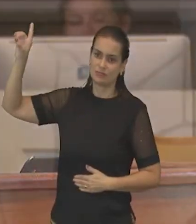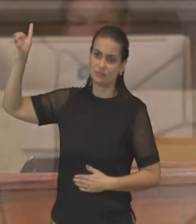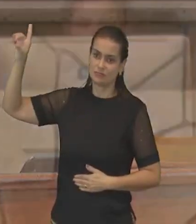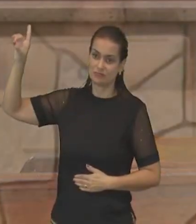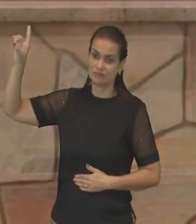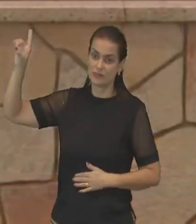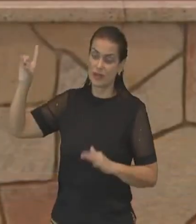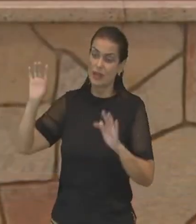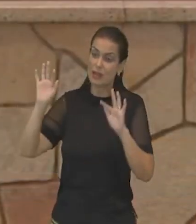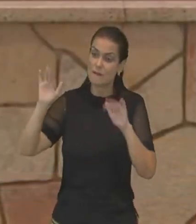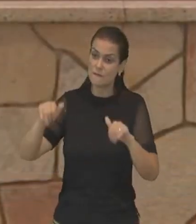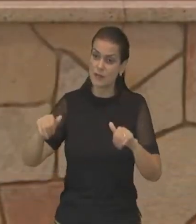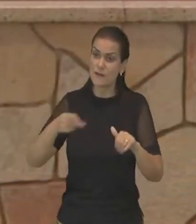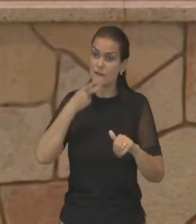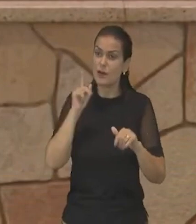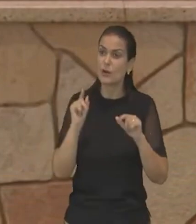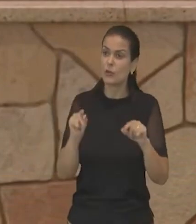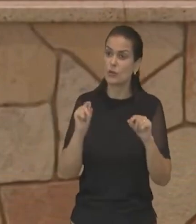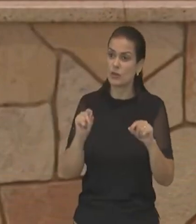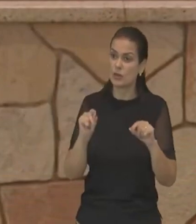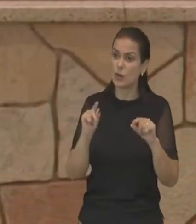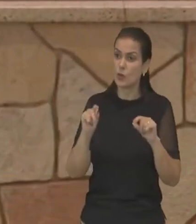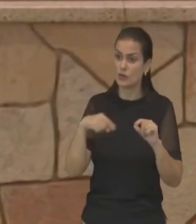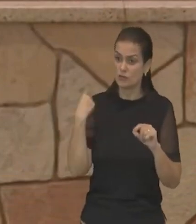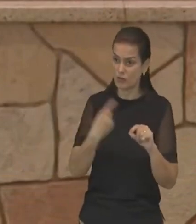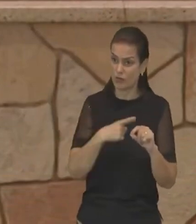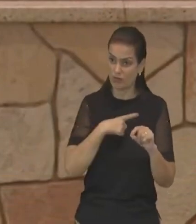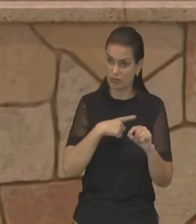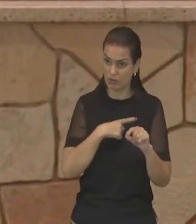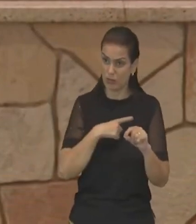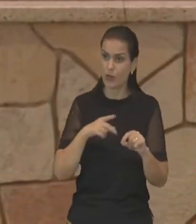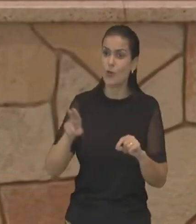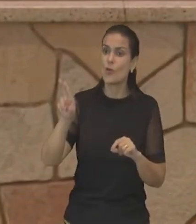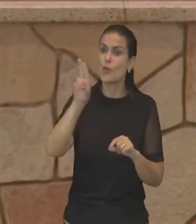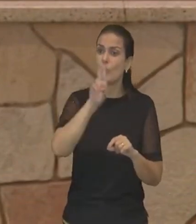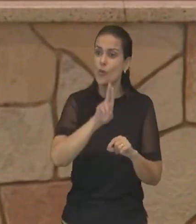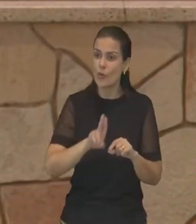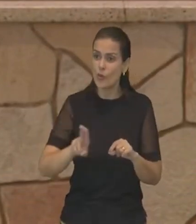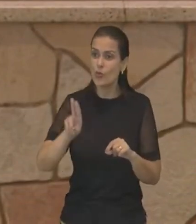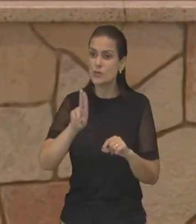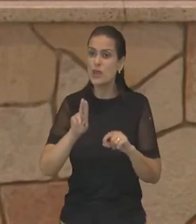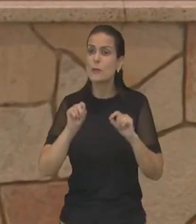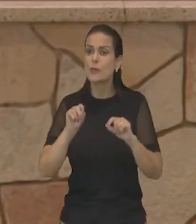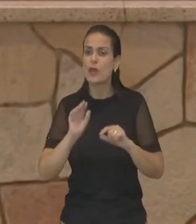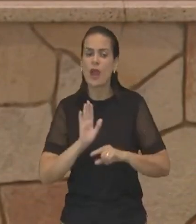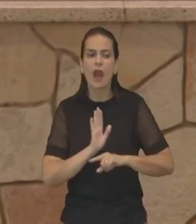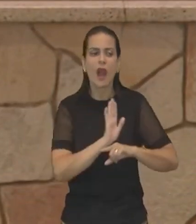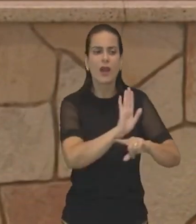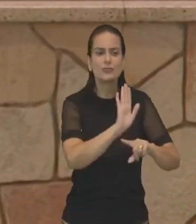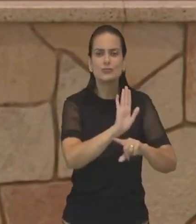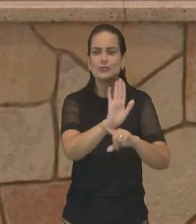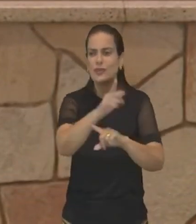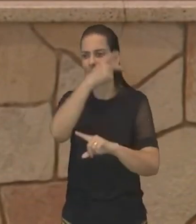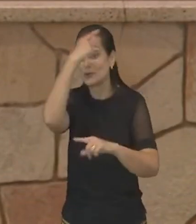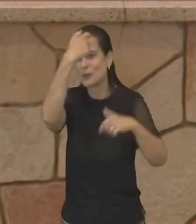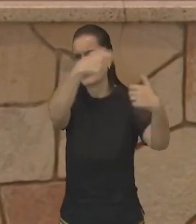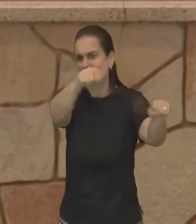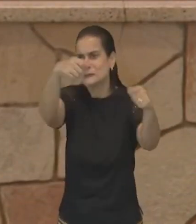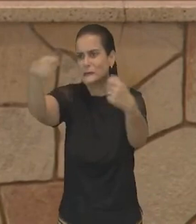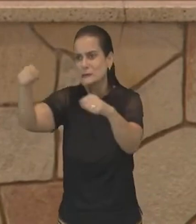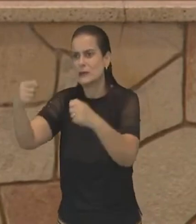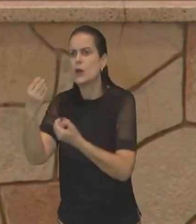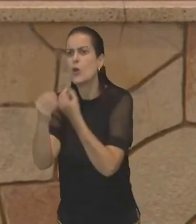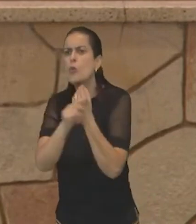dizendo, queridos, que aquilo que nós temos deve ser utilizado para acudir aos necessitados. Como é que você vai acudir